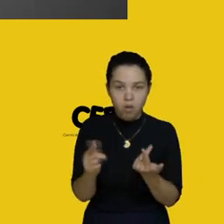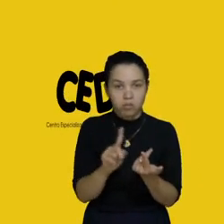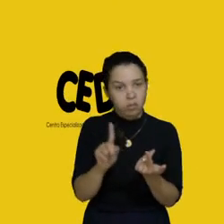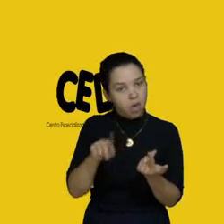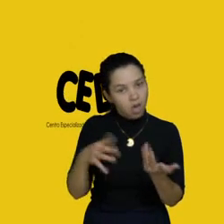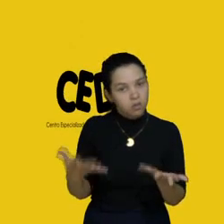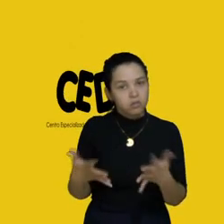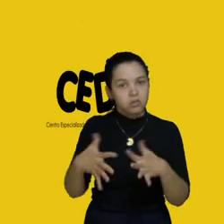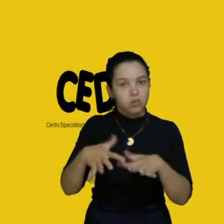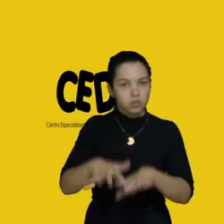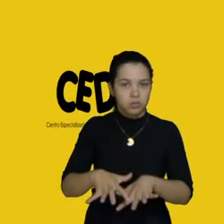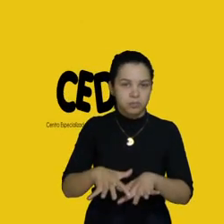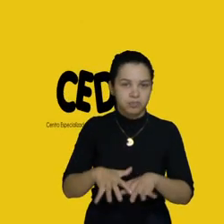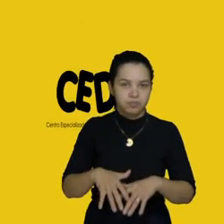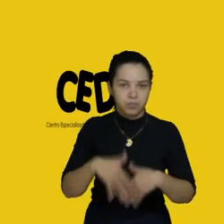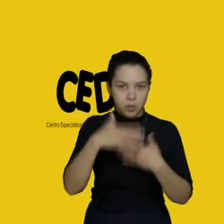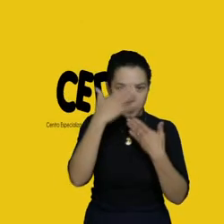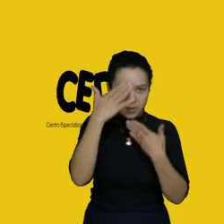né